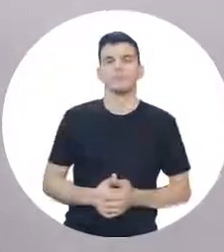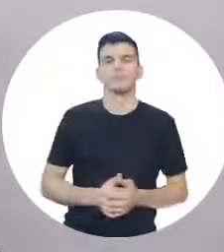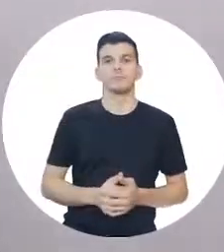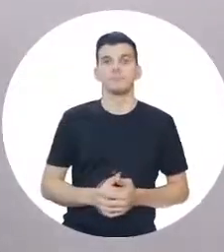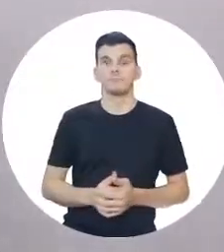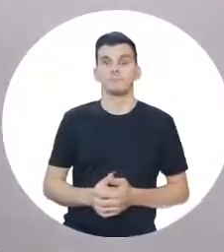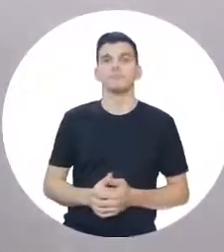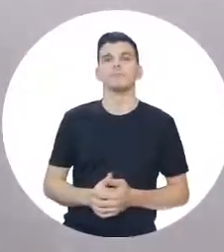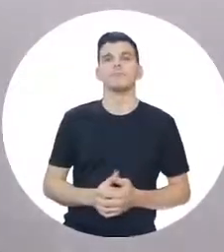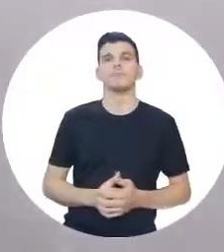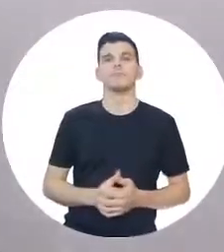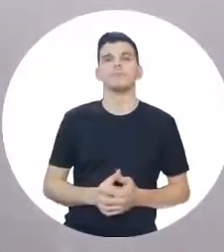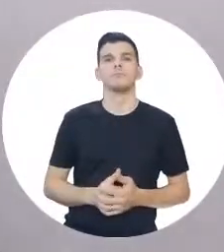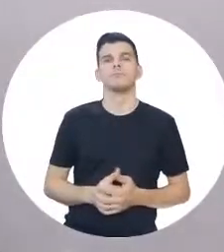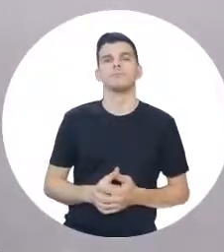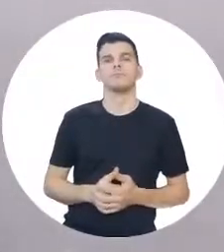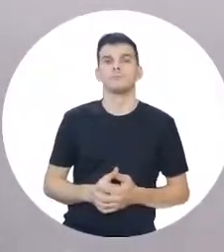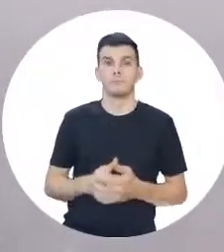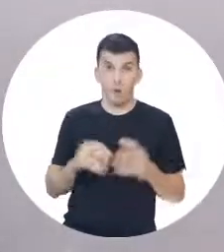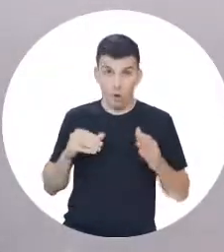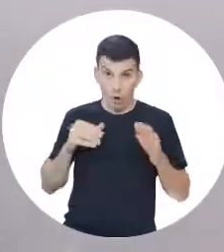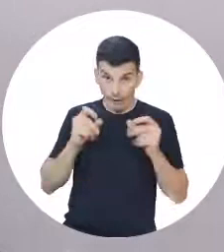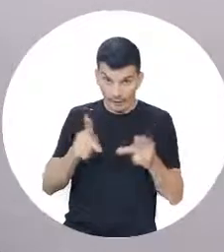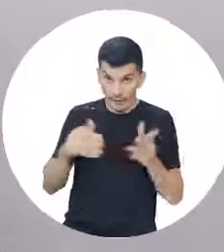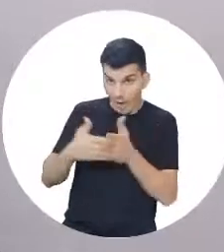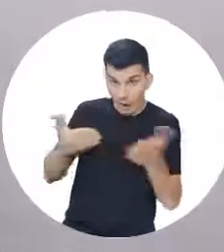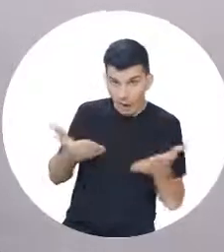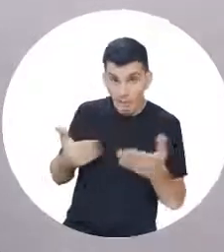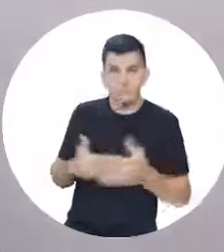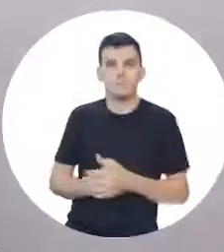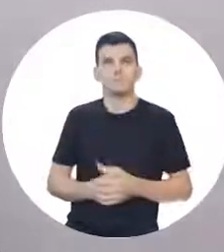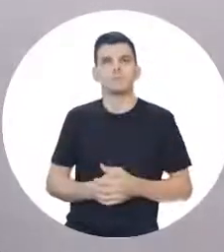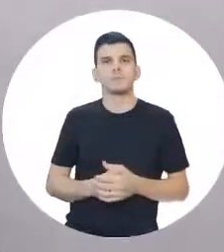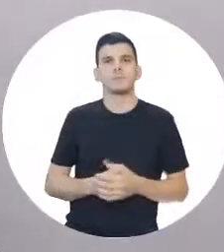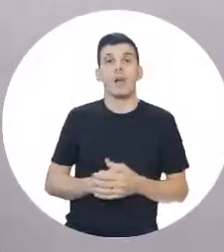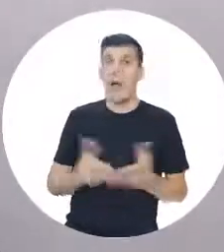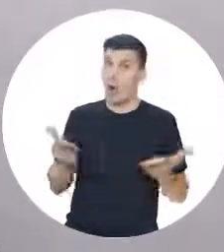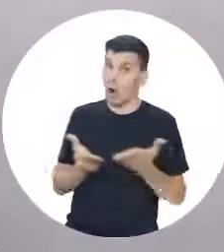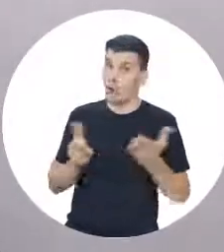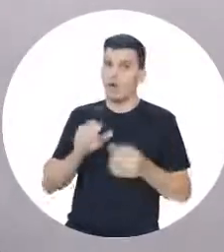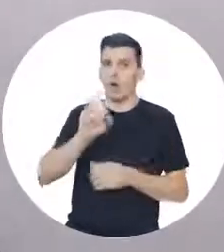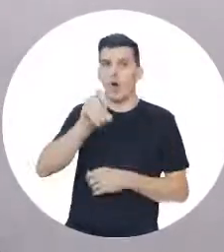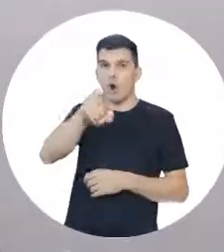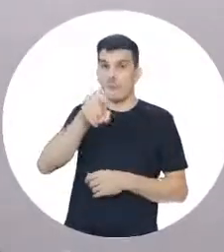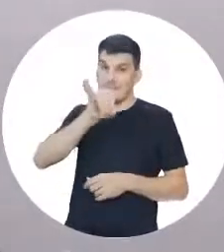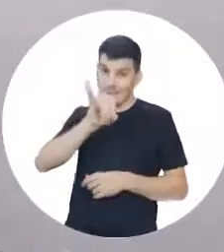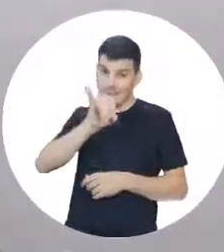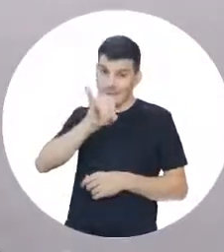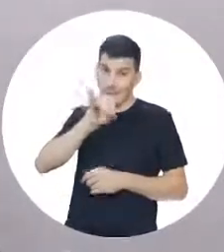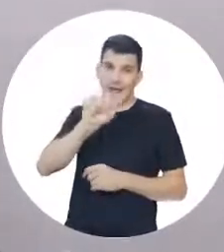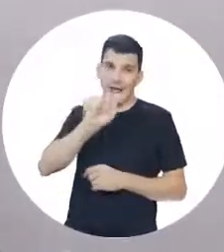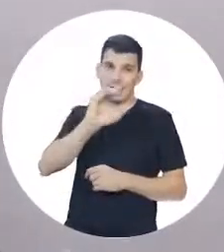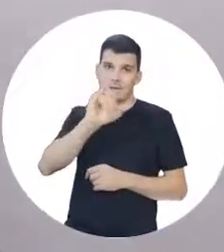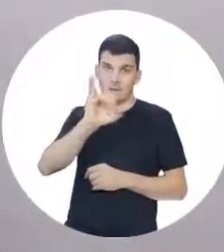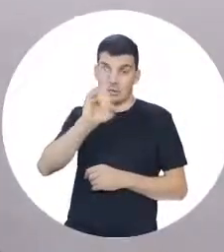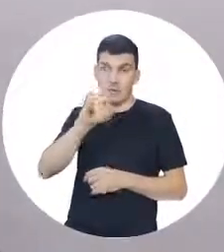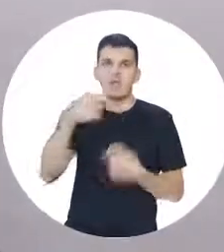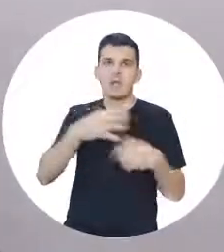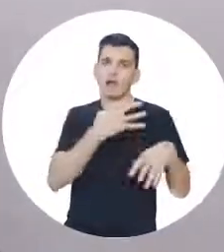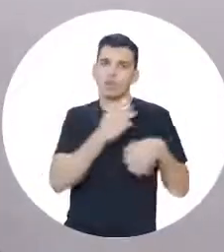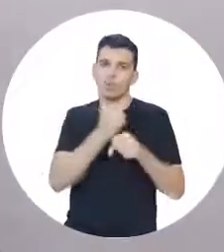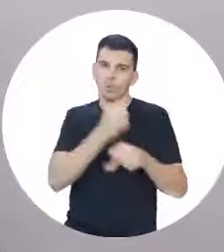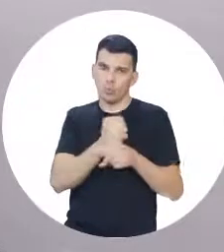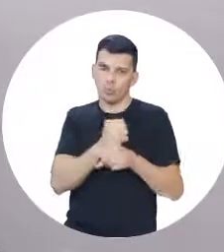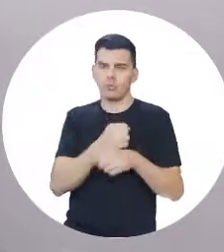aqui. Então, são ácidos fracos. Tudo bem até aqui? Para os oxiácidos, o oxiácido, você tem que